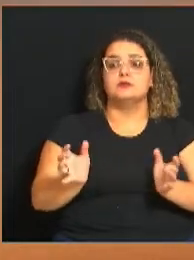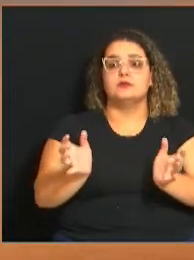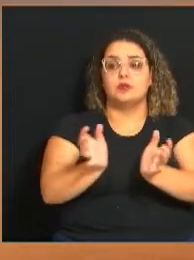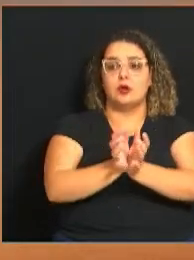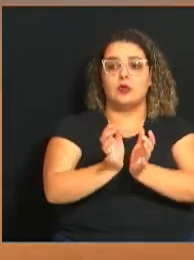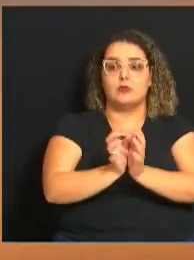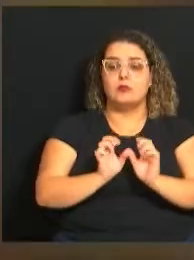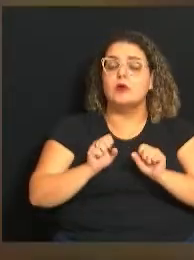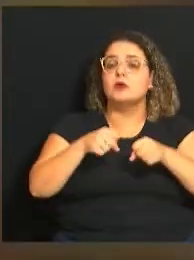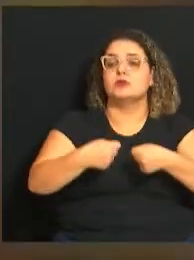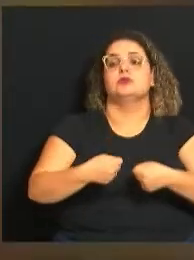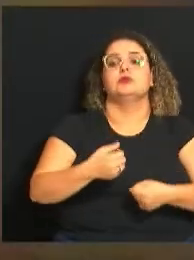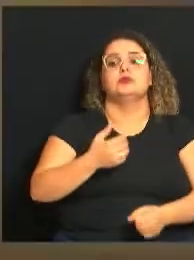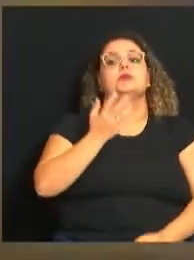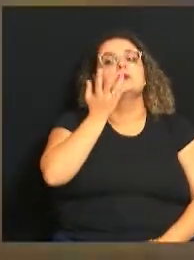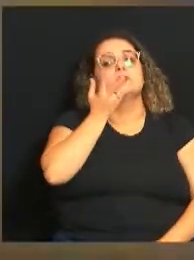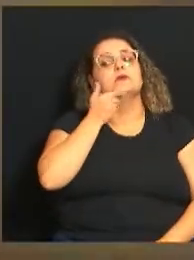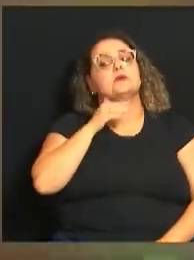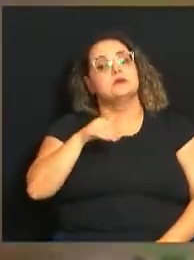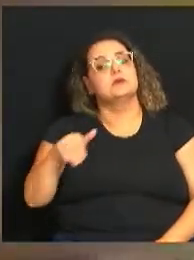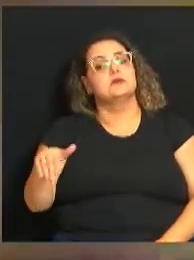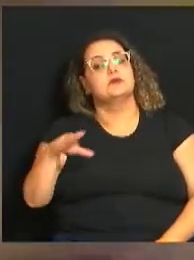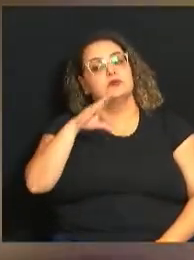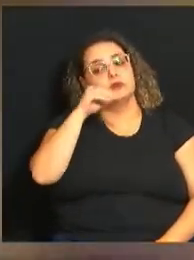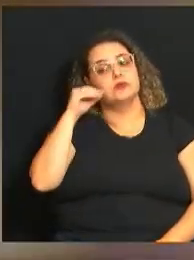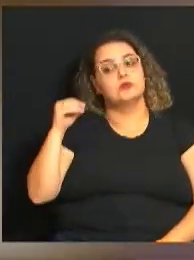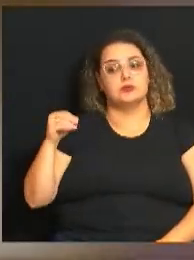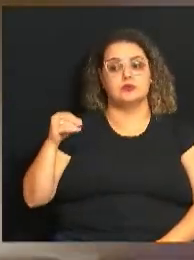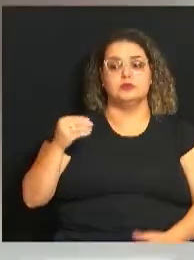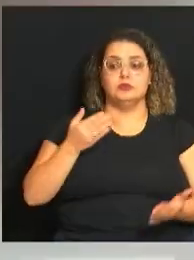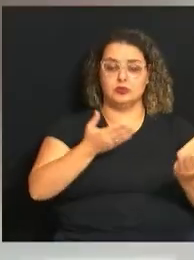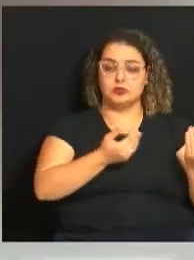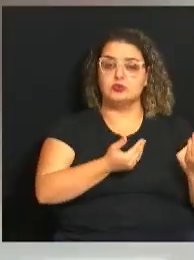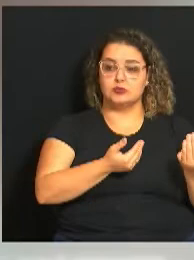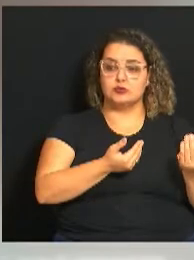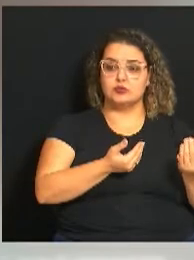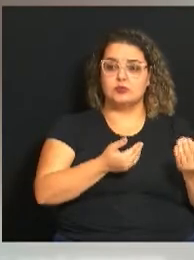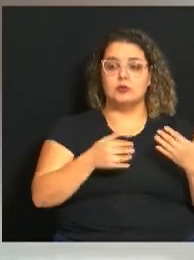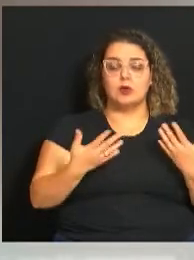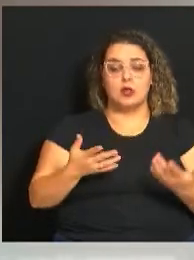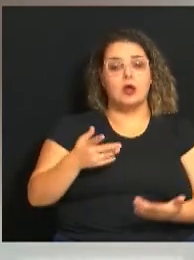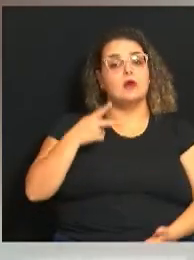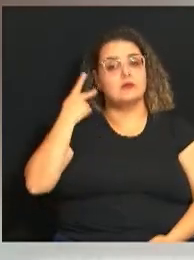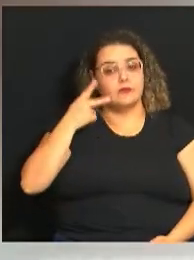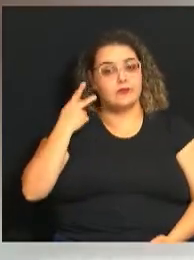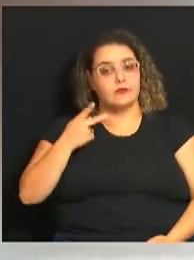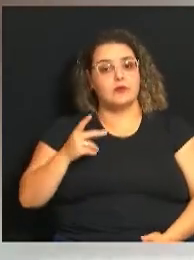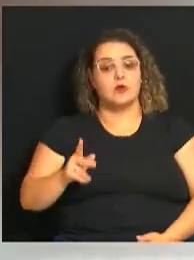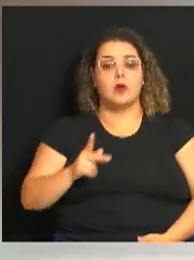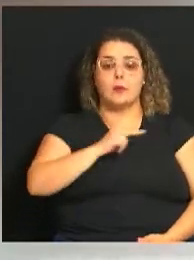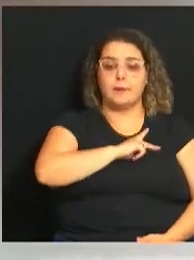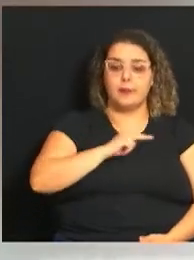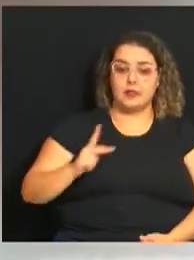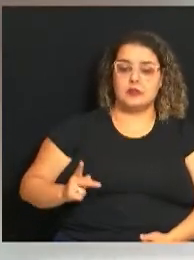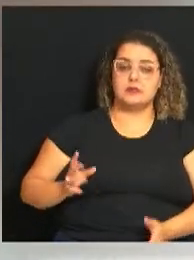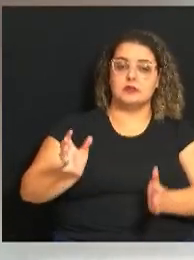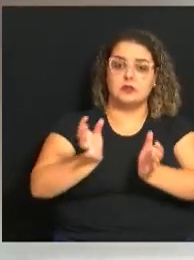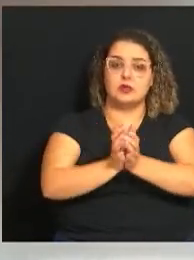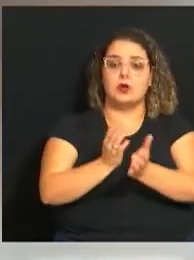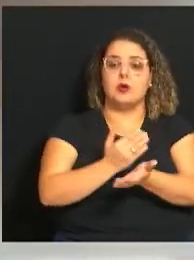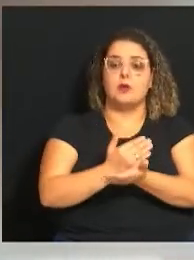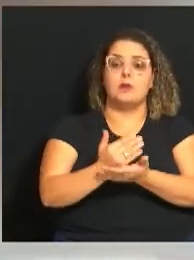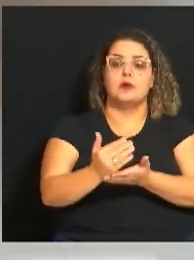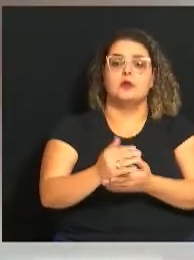Defesa dos Direitos da Criança, do Adolescente e da Juventude. A parlamentar, que é presidente da comissão, iniciou a